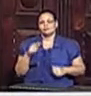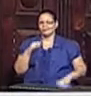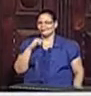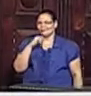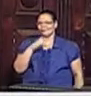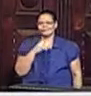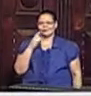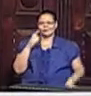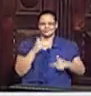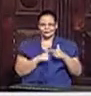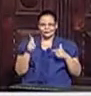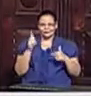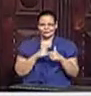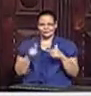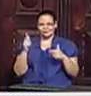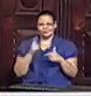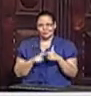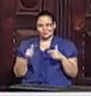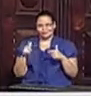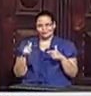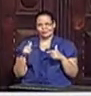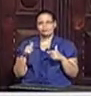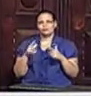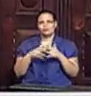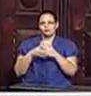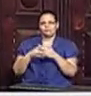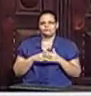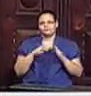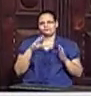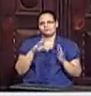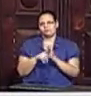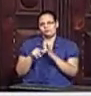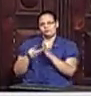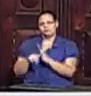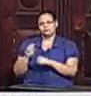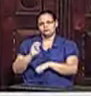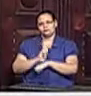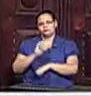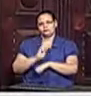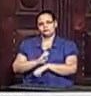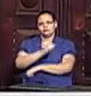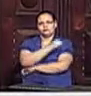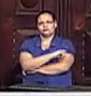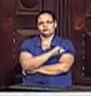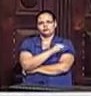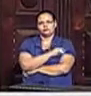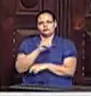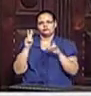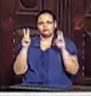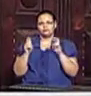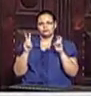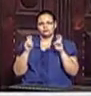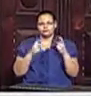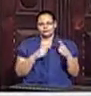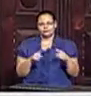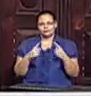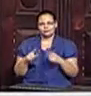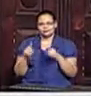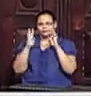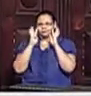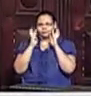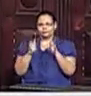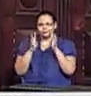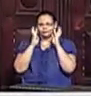drama, do problema que chama-se roubo de cargas no Estado do Rio de Janeiro. Um tema que está ameaçando